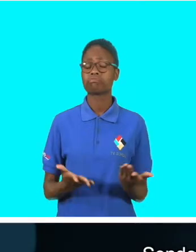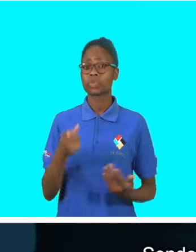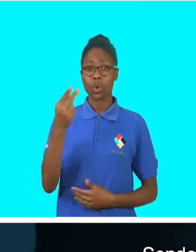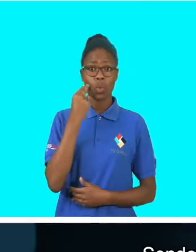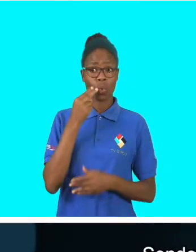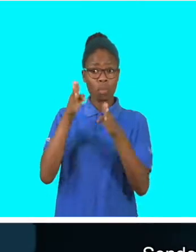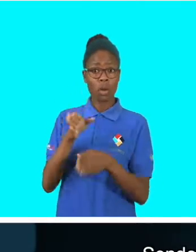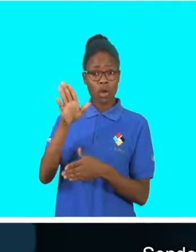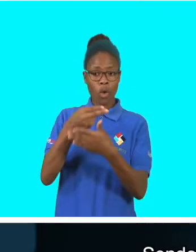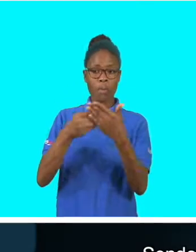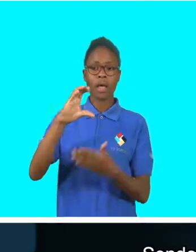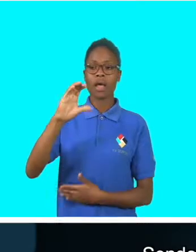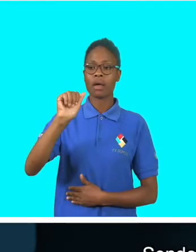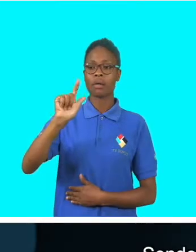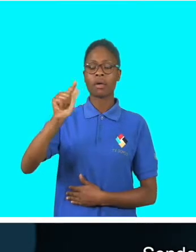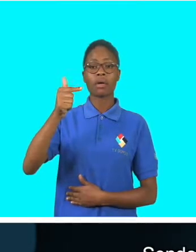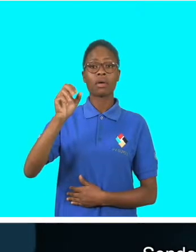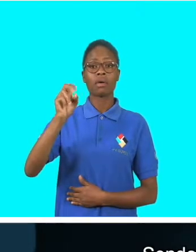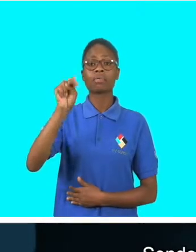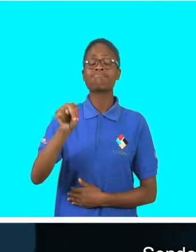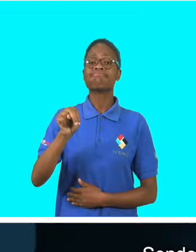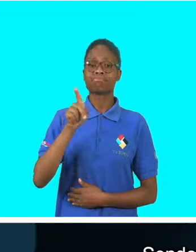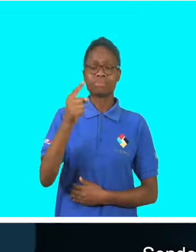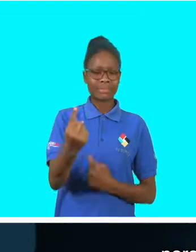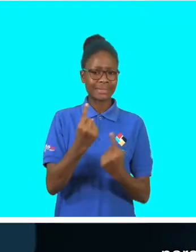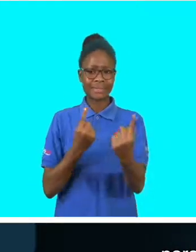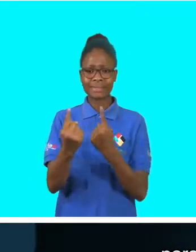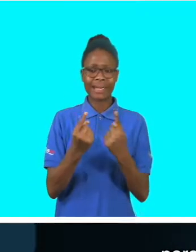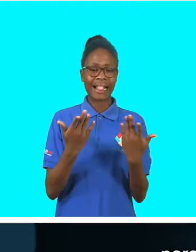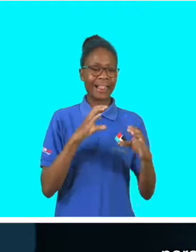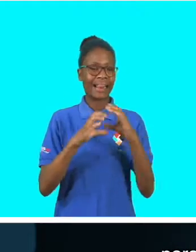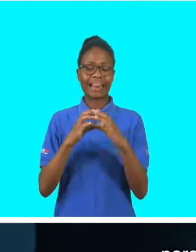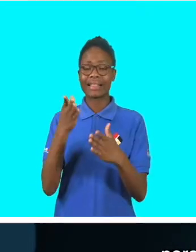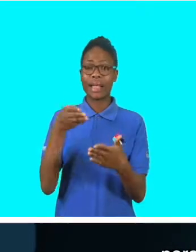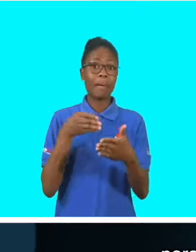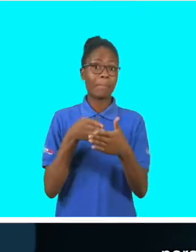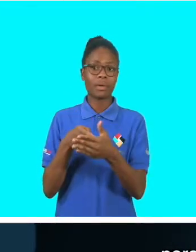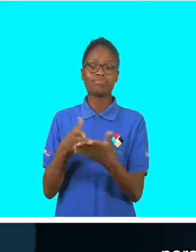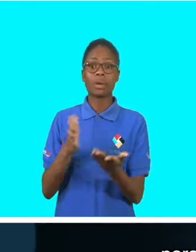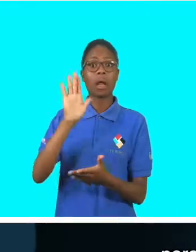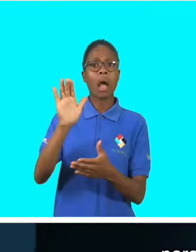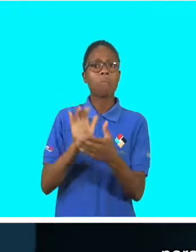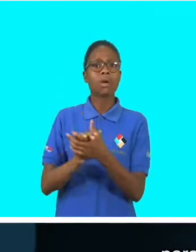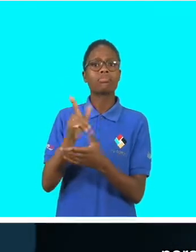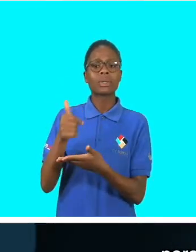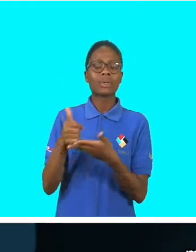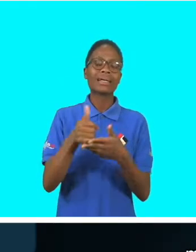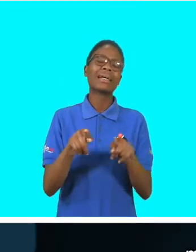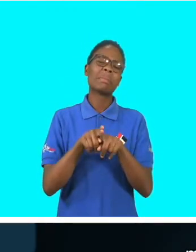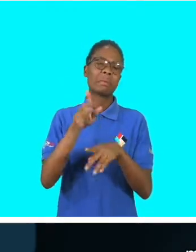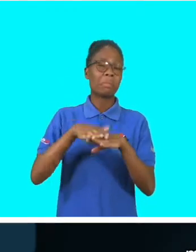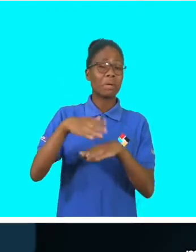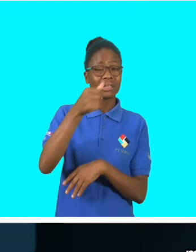Sendo surdo, a comunicação com clientes é o seu maior obstáculo. Para ultrapassá-lo, Carlton conta com a ajuda de amigos,